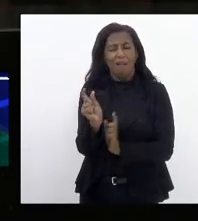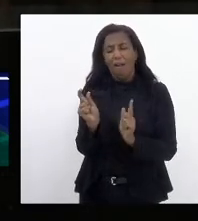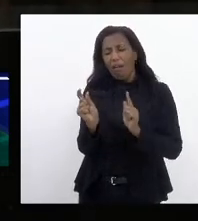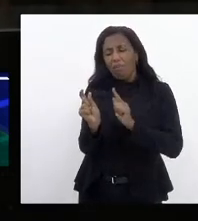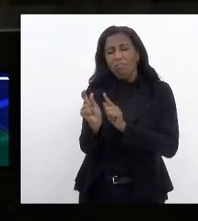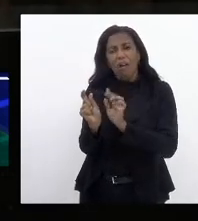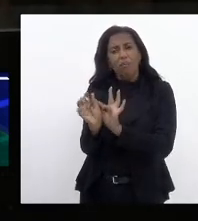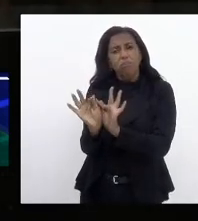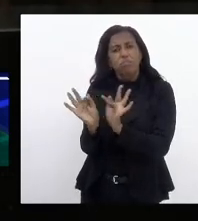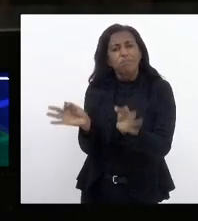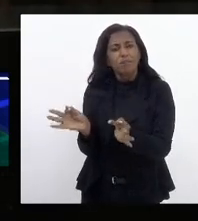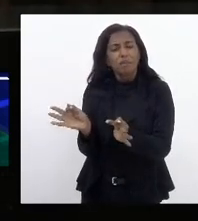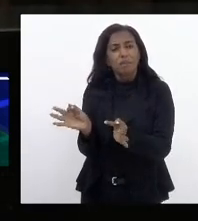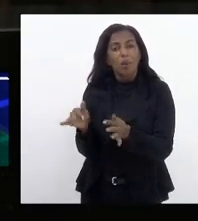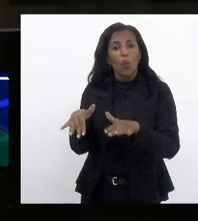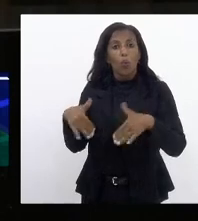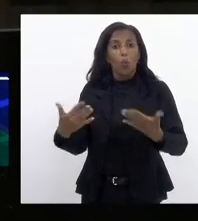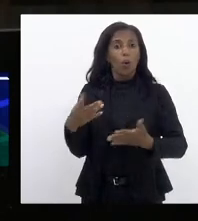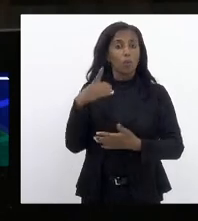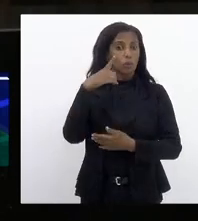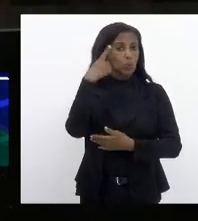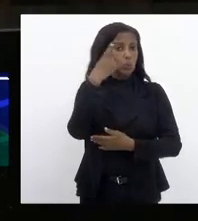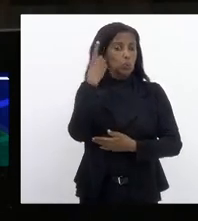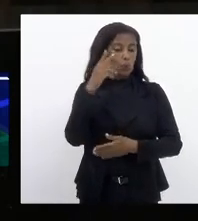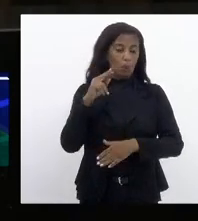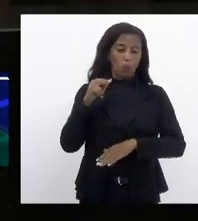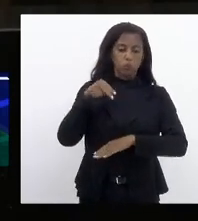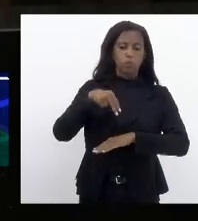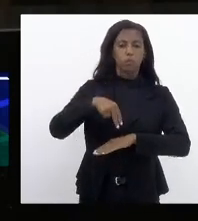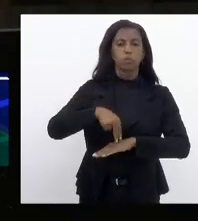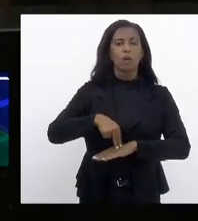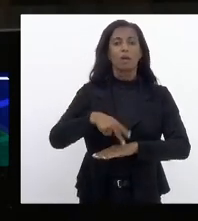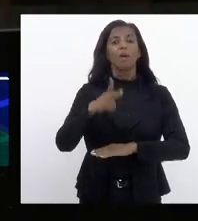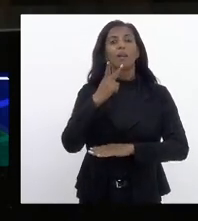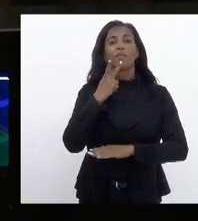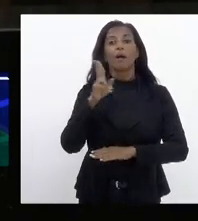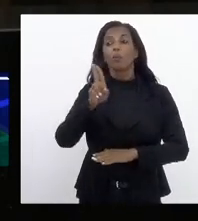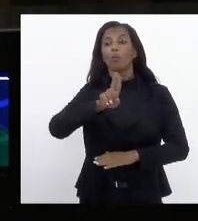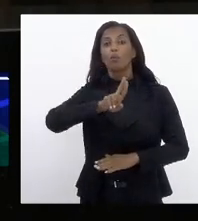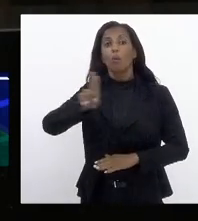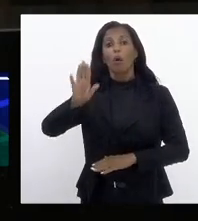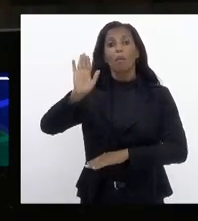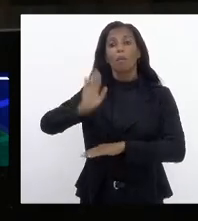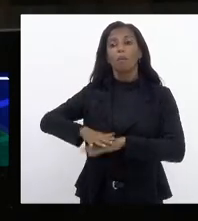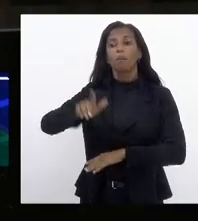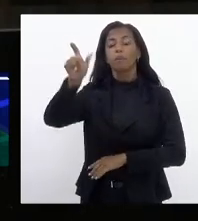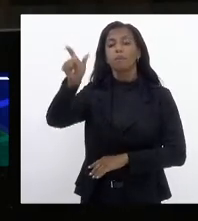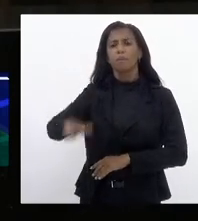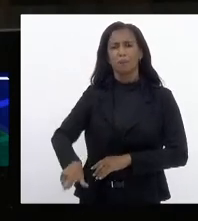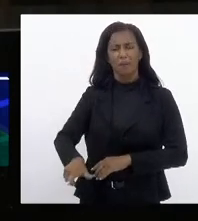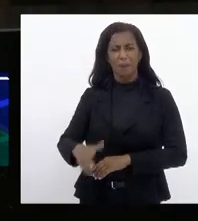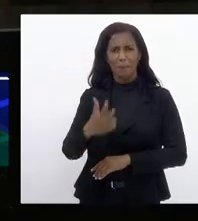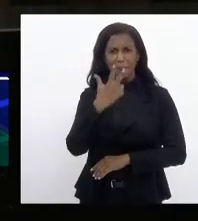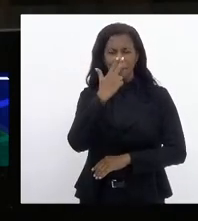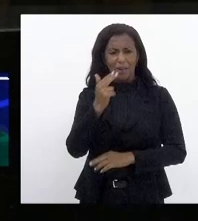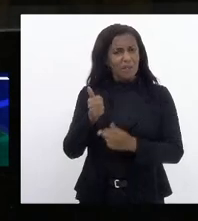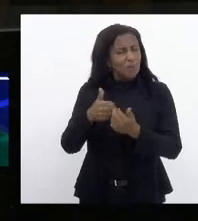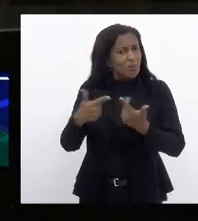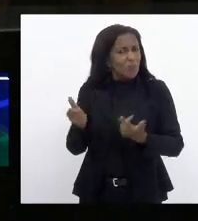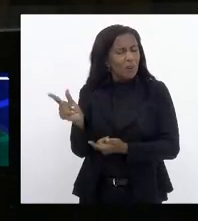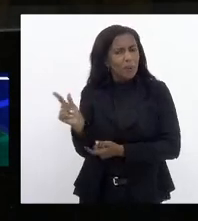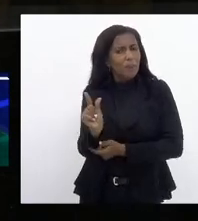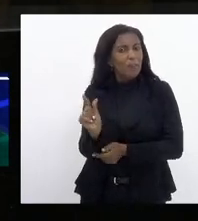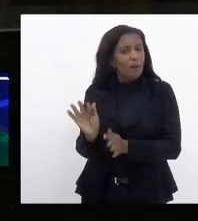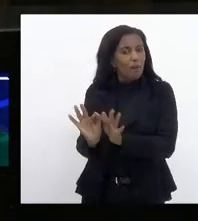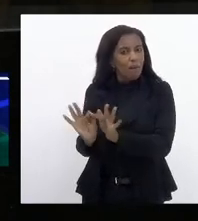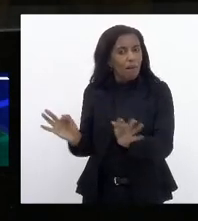coisa quando um deputado chega e cita o nome de outra deputada, parece uma coisa pequena, mas